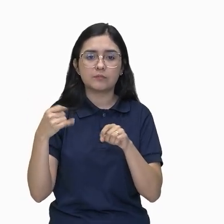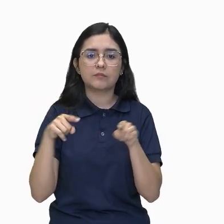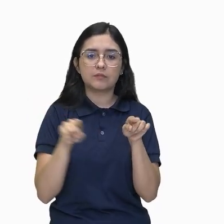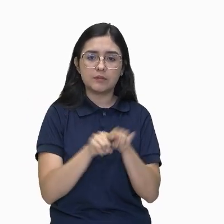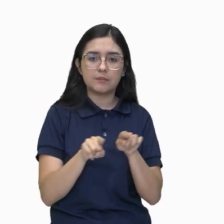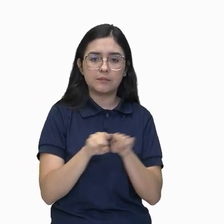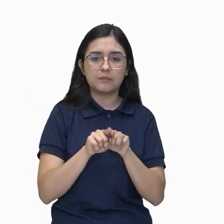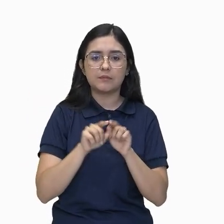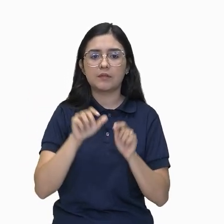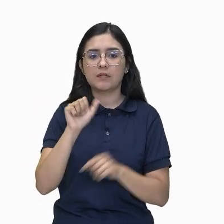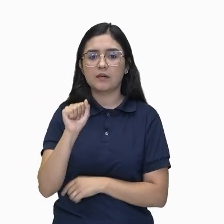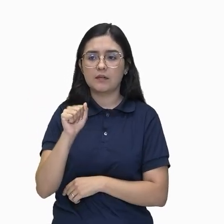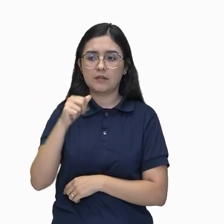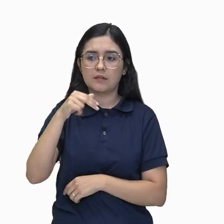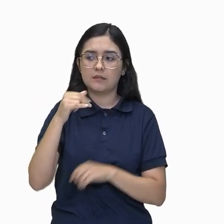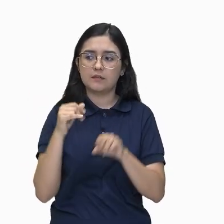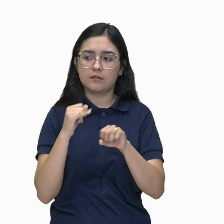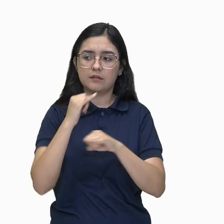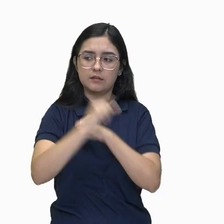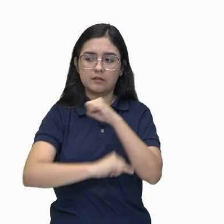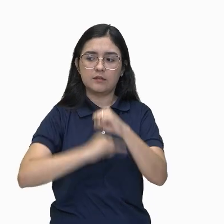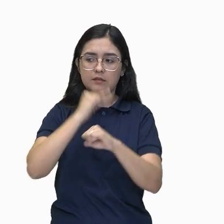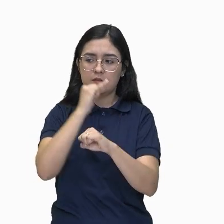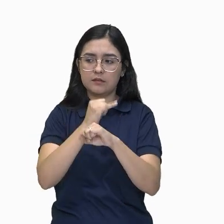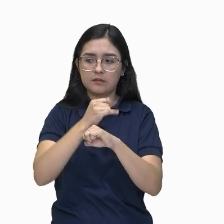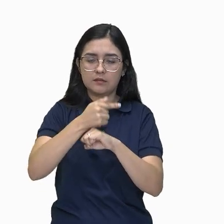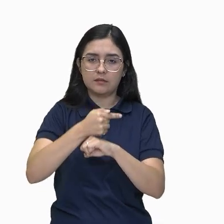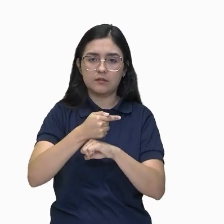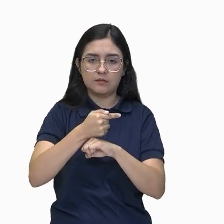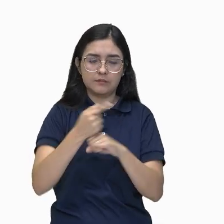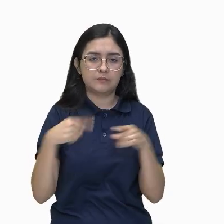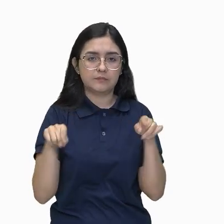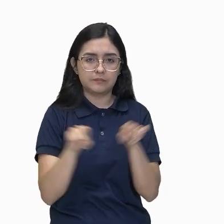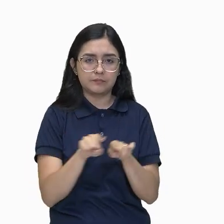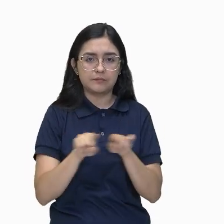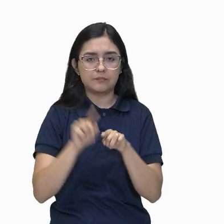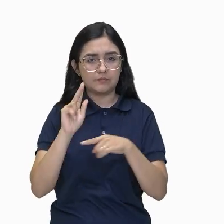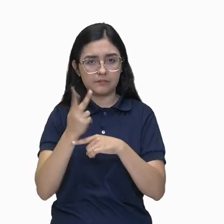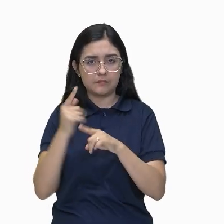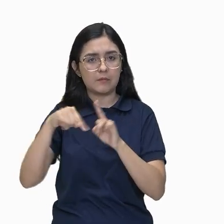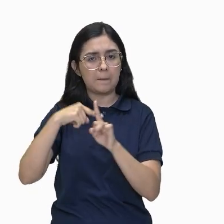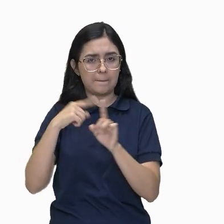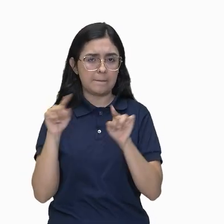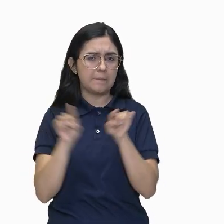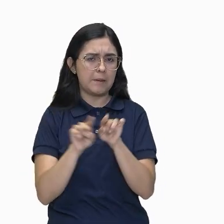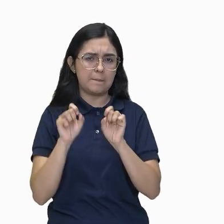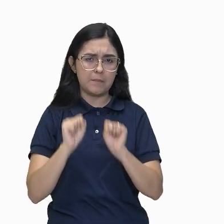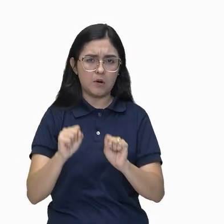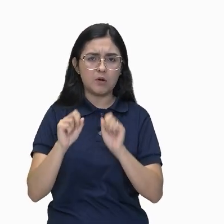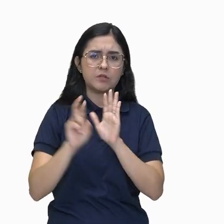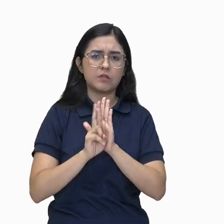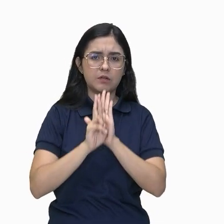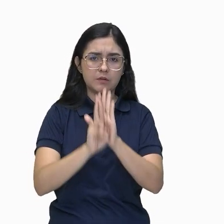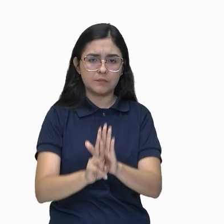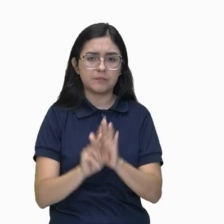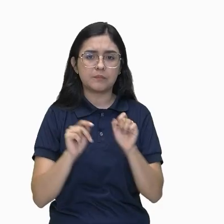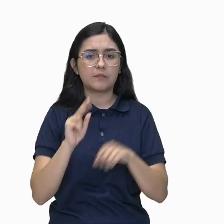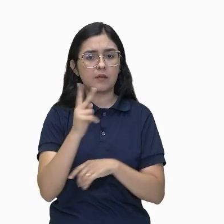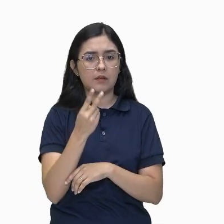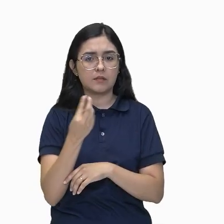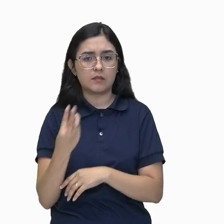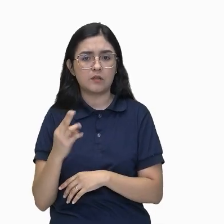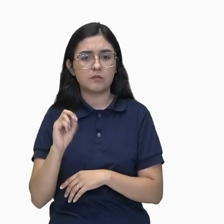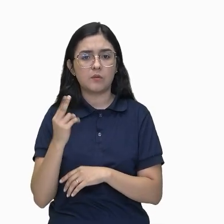o cátion que ele libera é o H+, também pode ser representado por H3 ou mais,